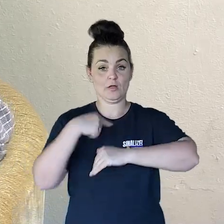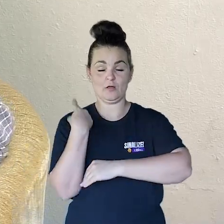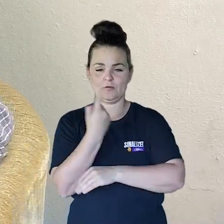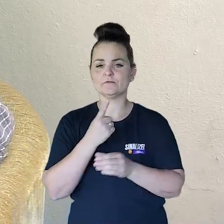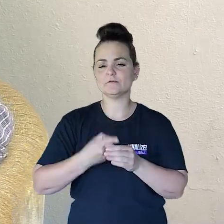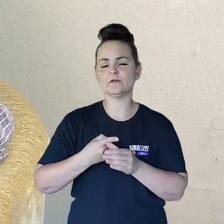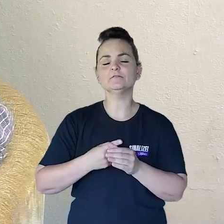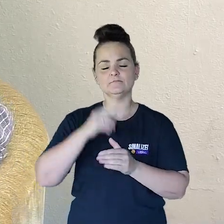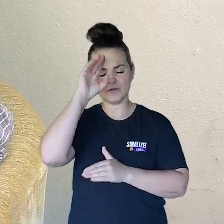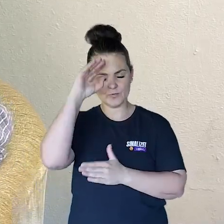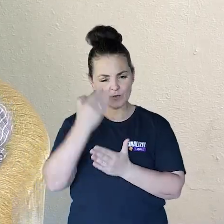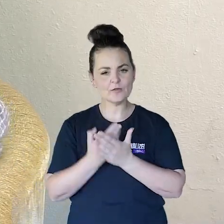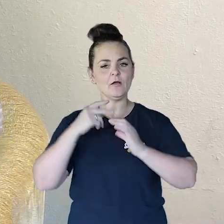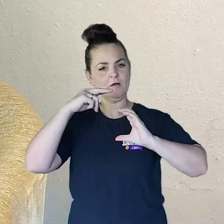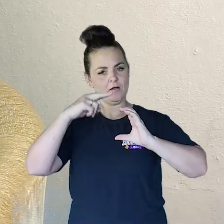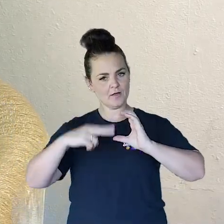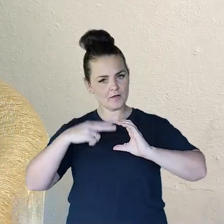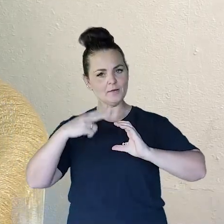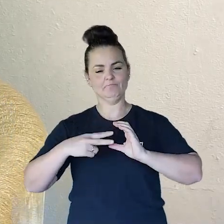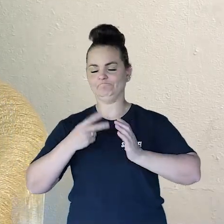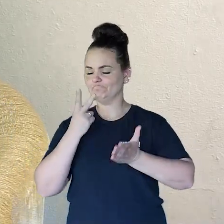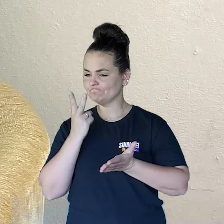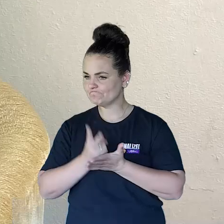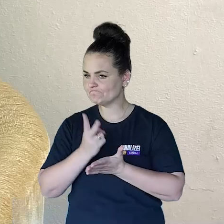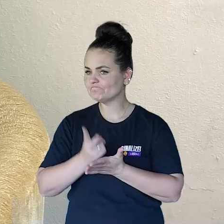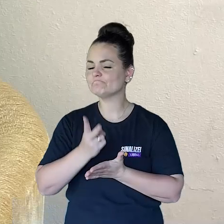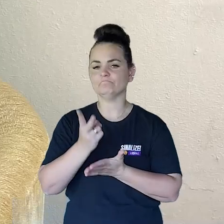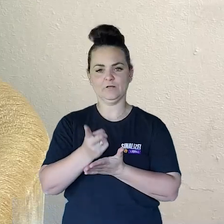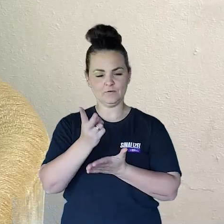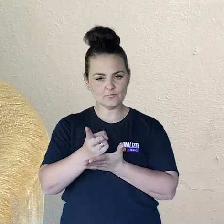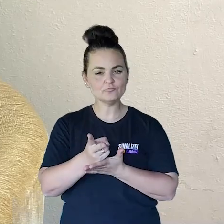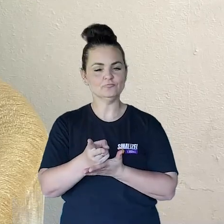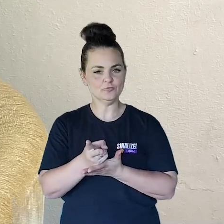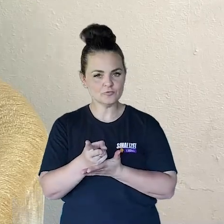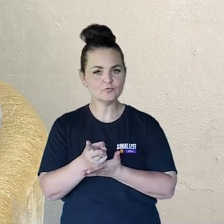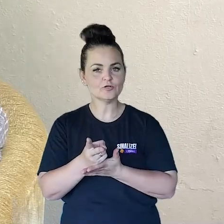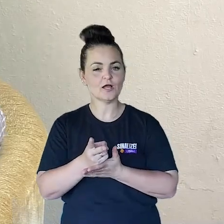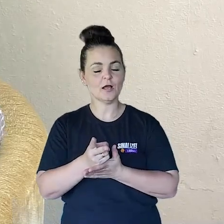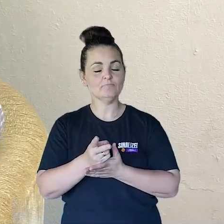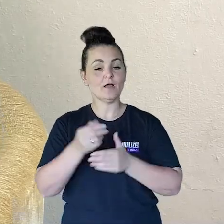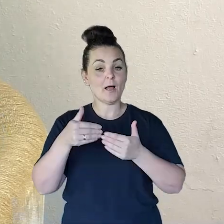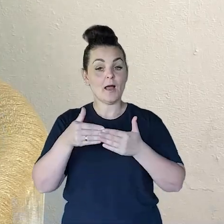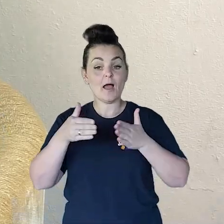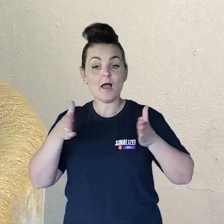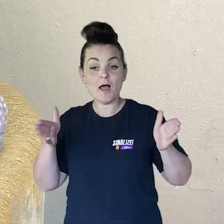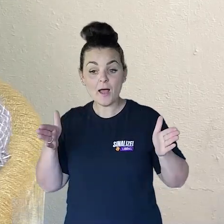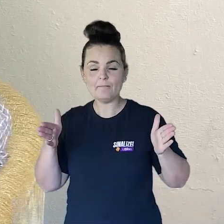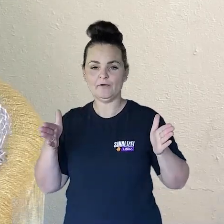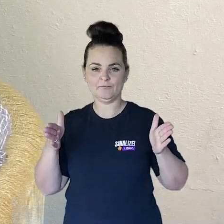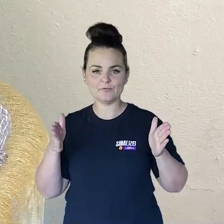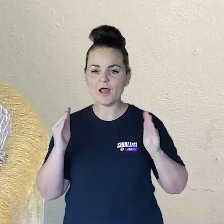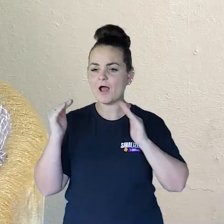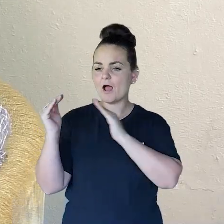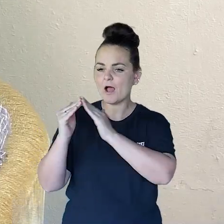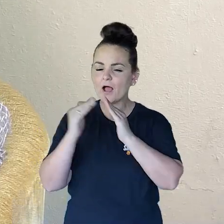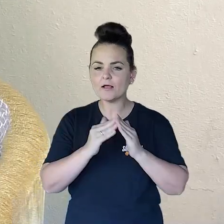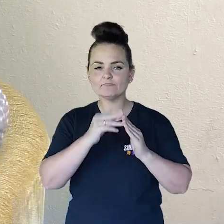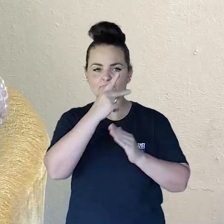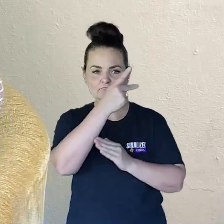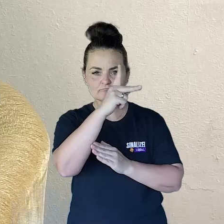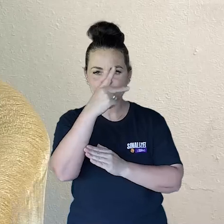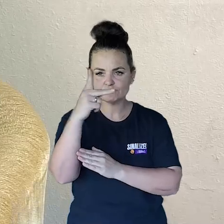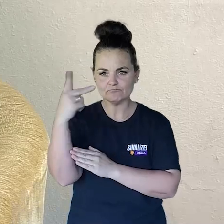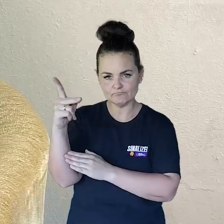a Câmara de Vereadores será e sempre com cada vez mais abertura à casa de cada um de vocês.